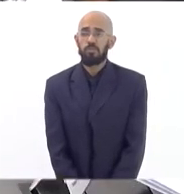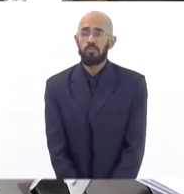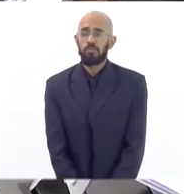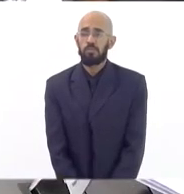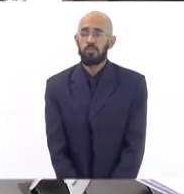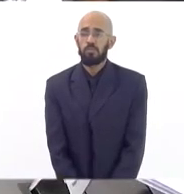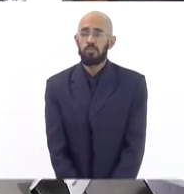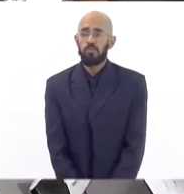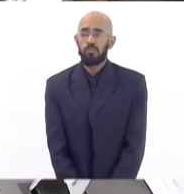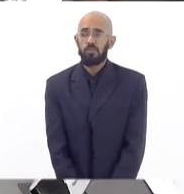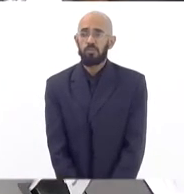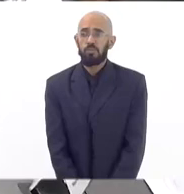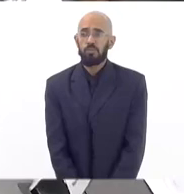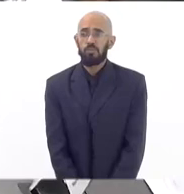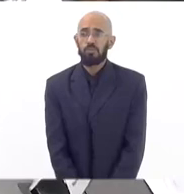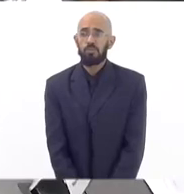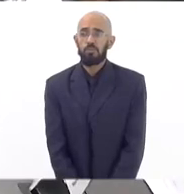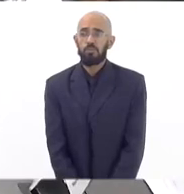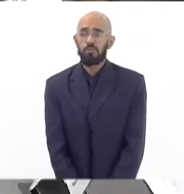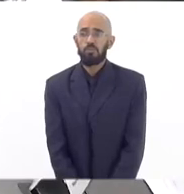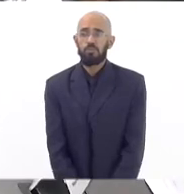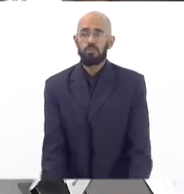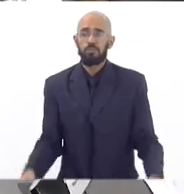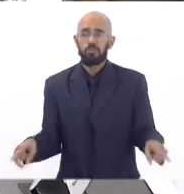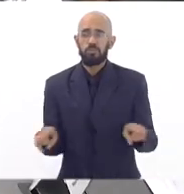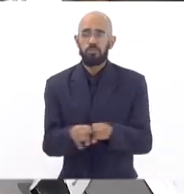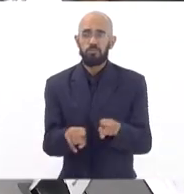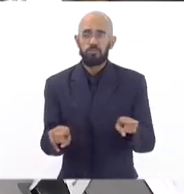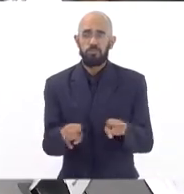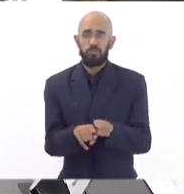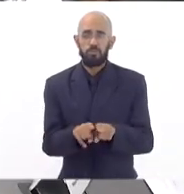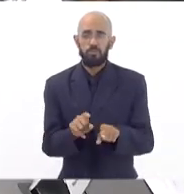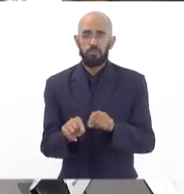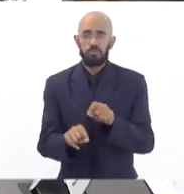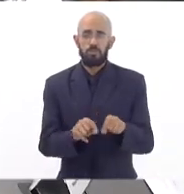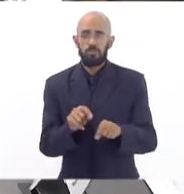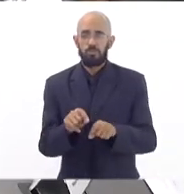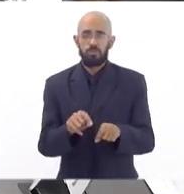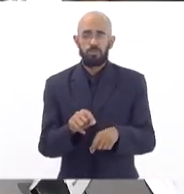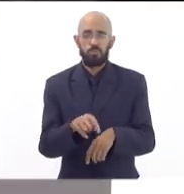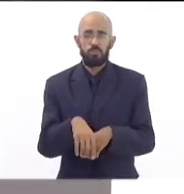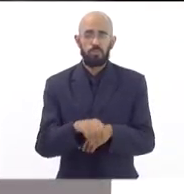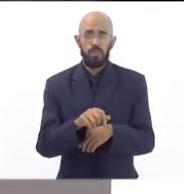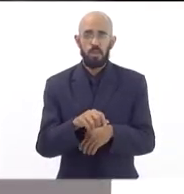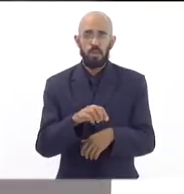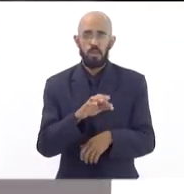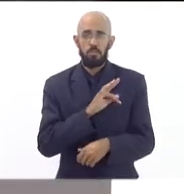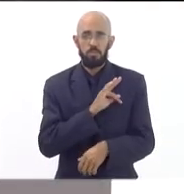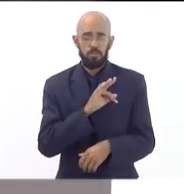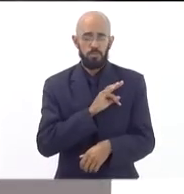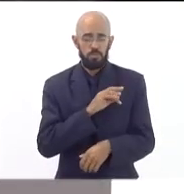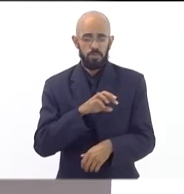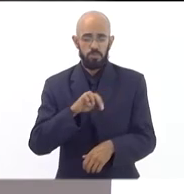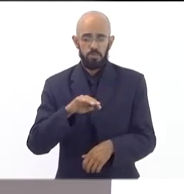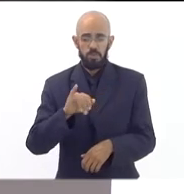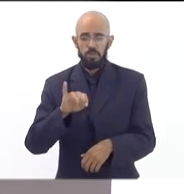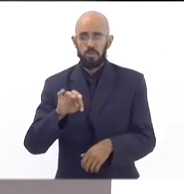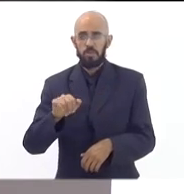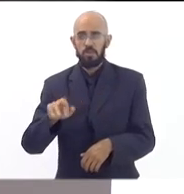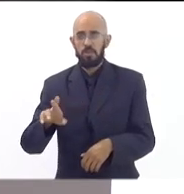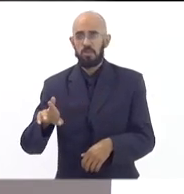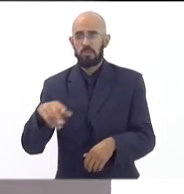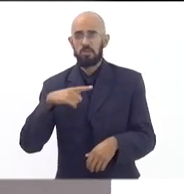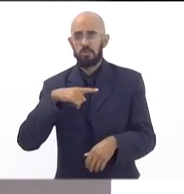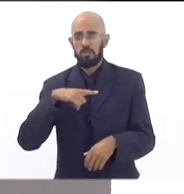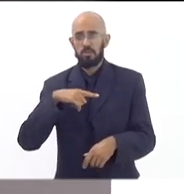e com relação à questão do GTA polícia militar tem nos apoiado sempre né mas